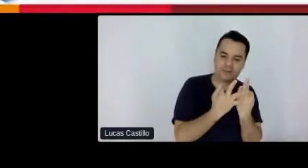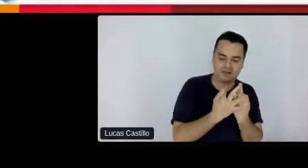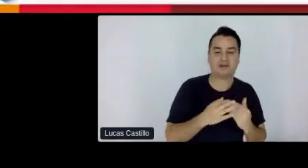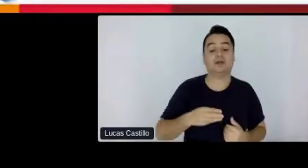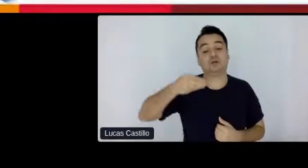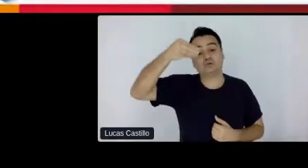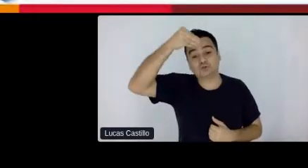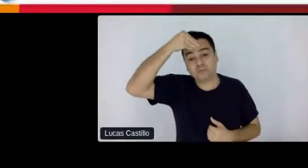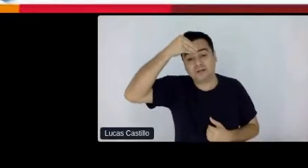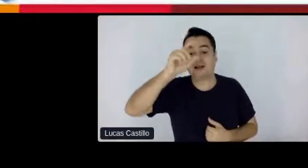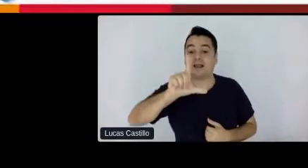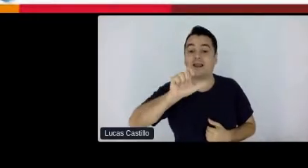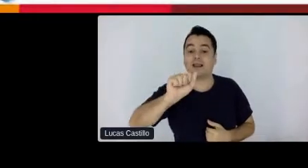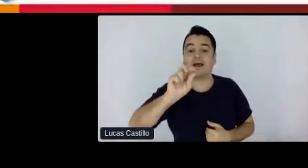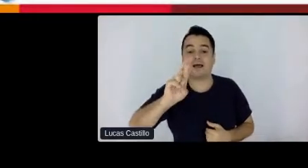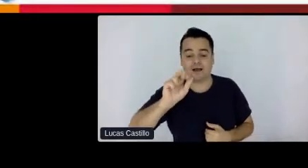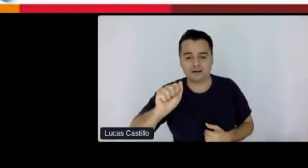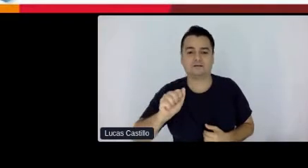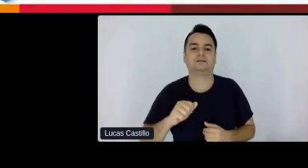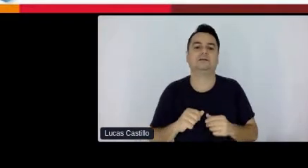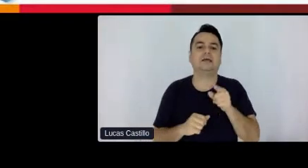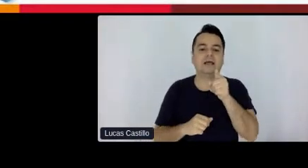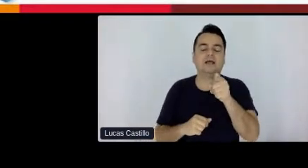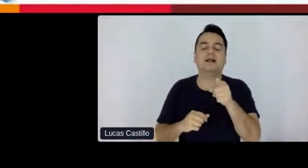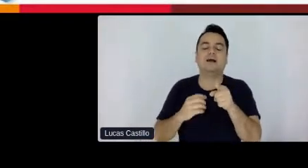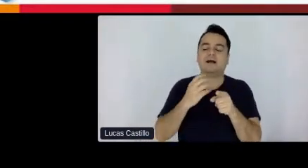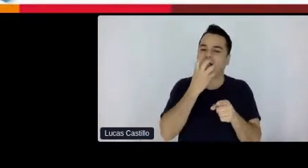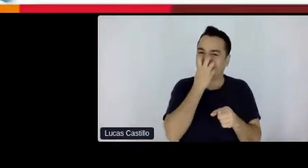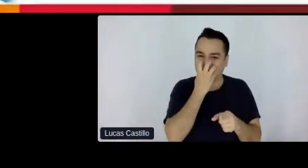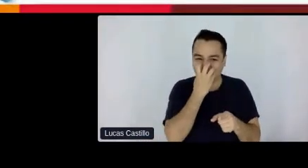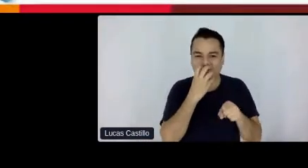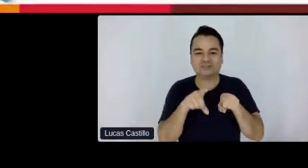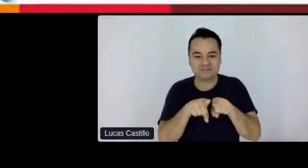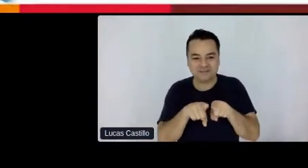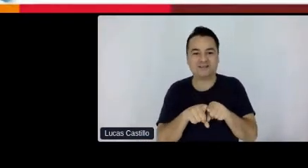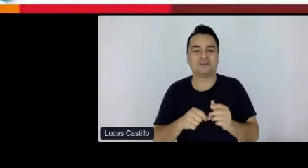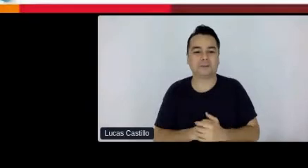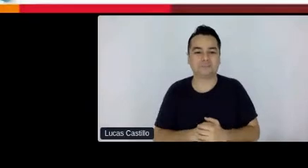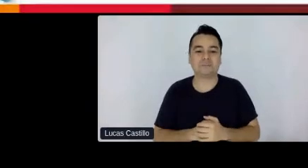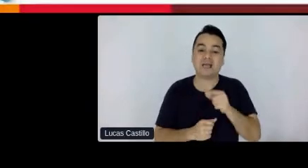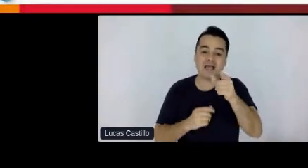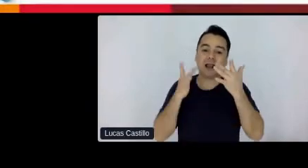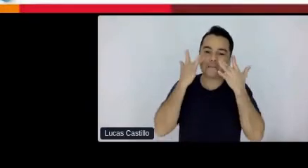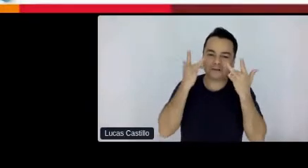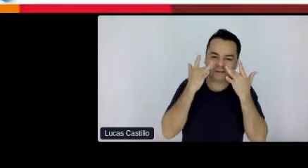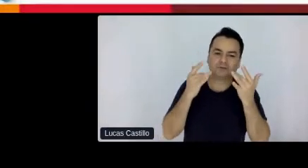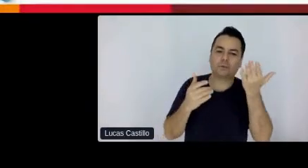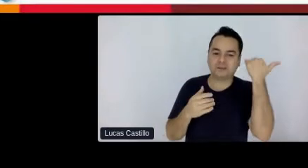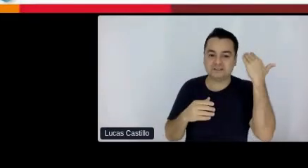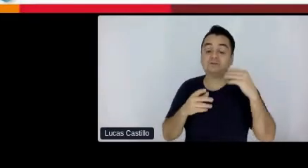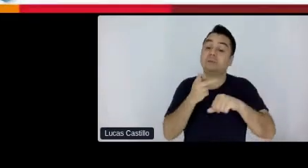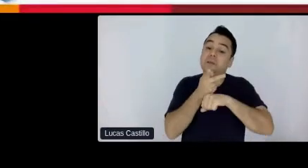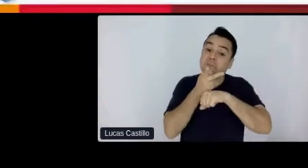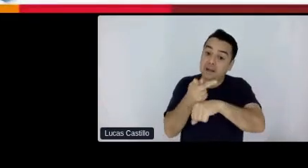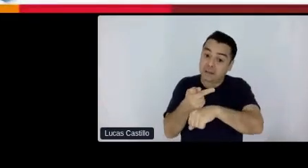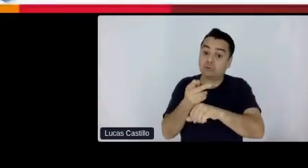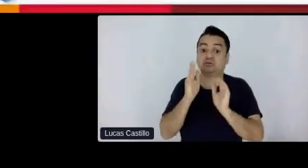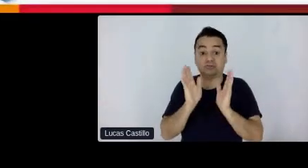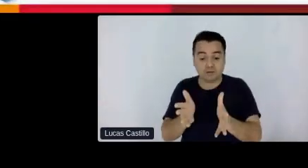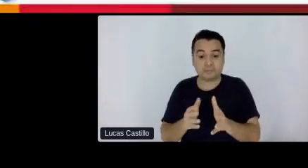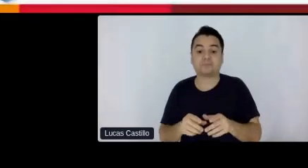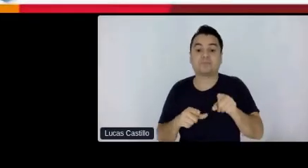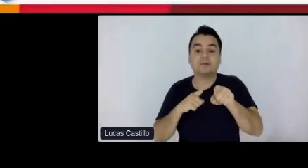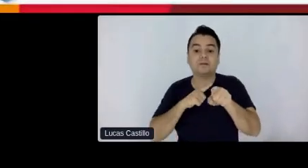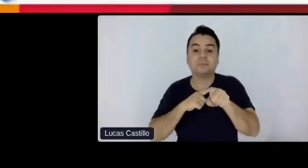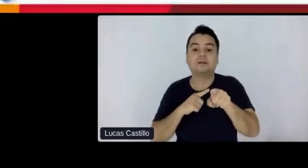Lara, com o meu cachorro, filho pet, que é o Rafael. Trago algumas apresentações que eu já fiz, algumas premiações que eu já recebi, e tem até